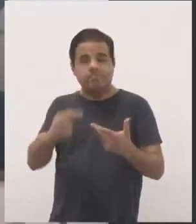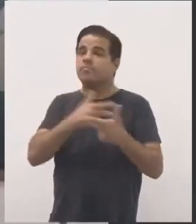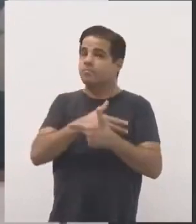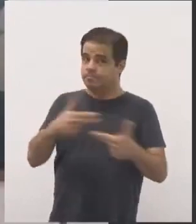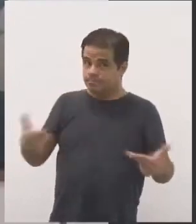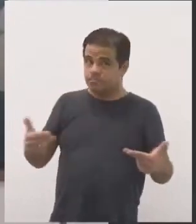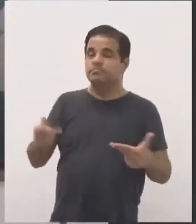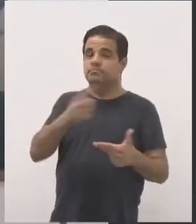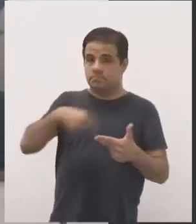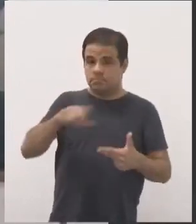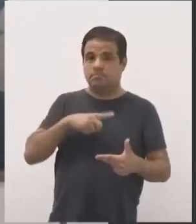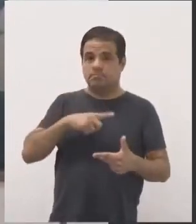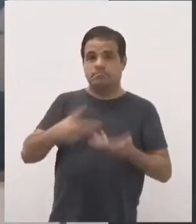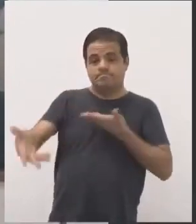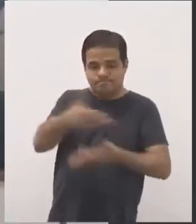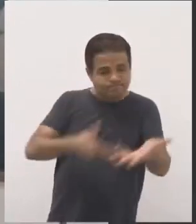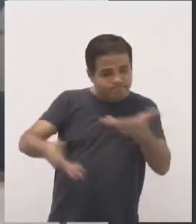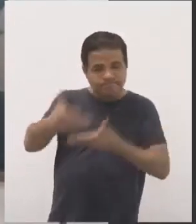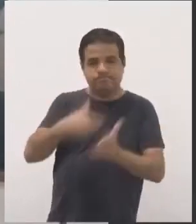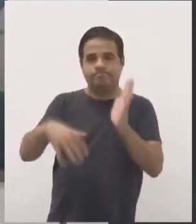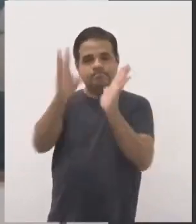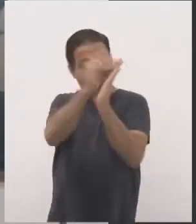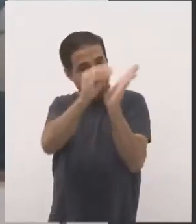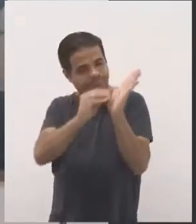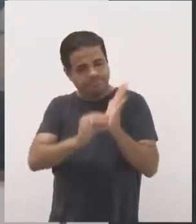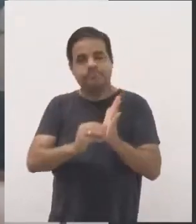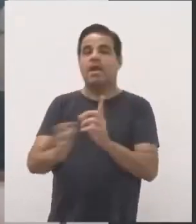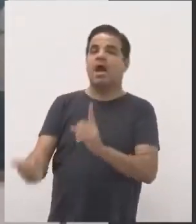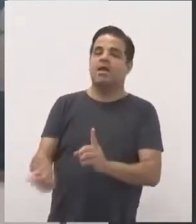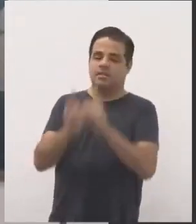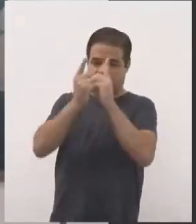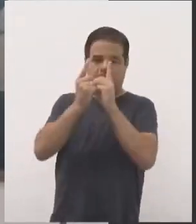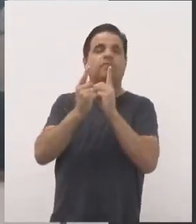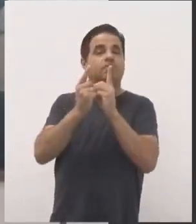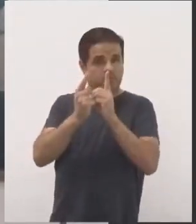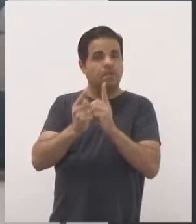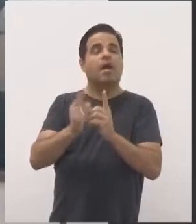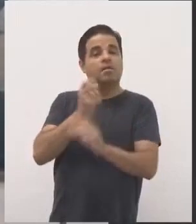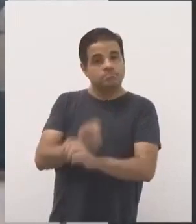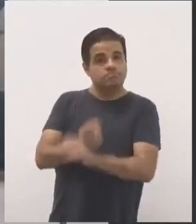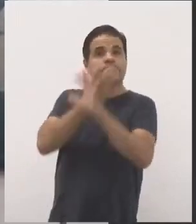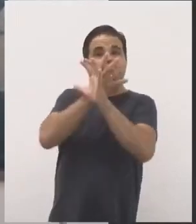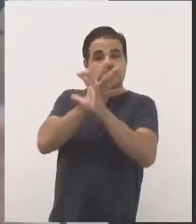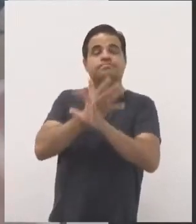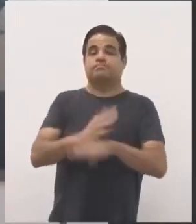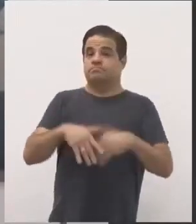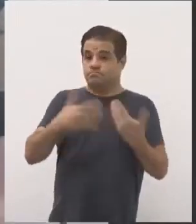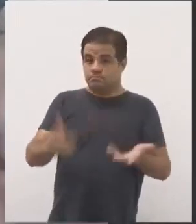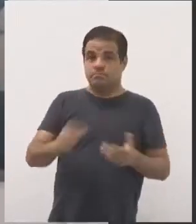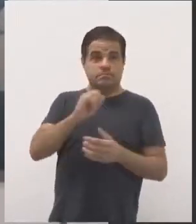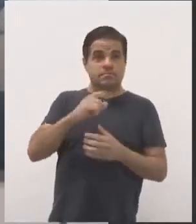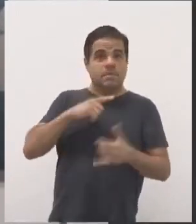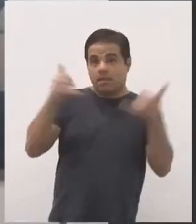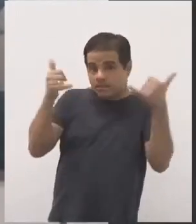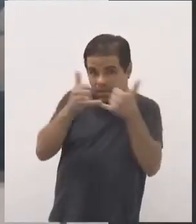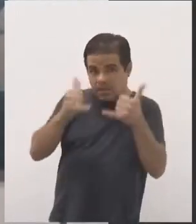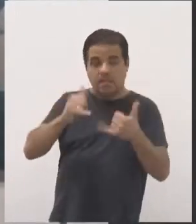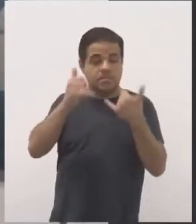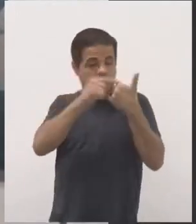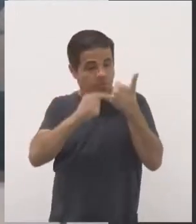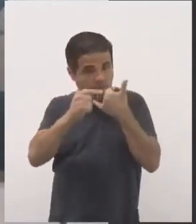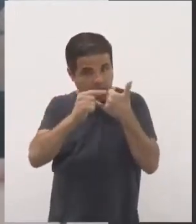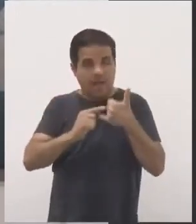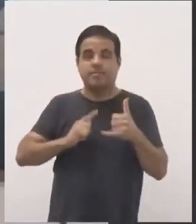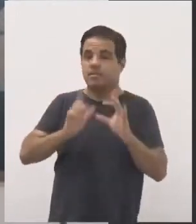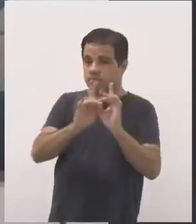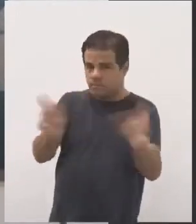coisas que têm relação com agendamento de atendimento. É atendimento online, então, assim, se você tiver internet, um celular disponível,